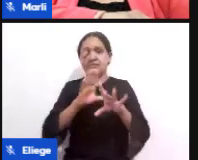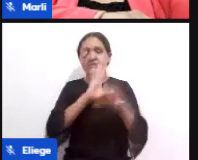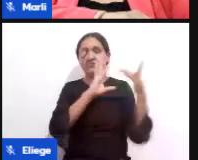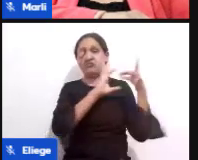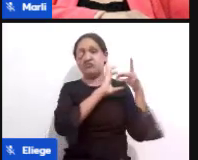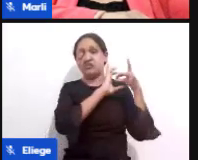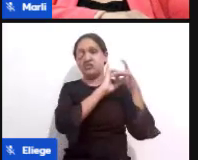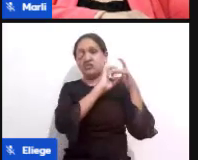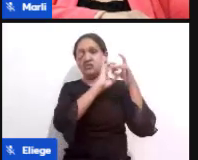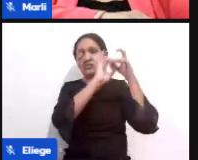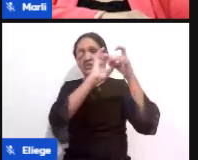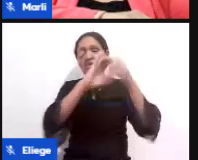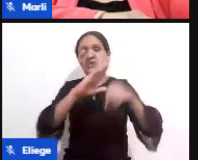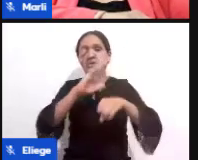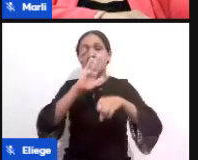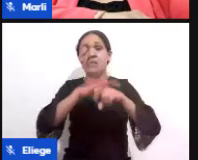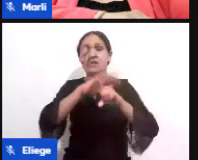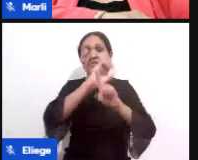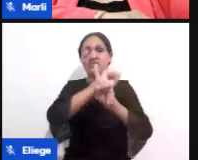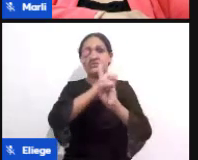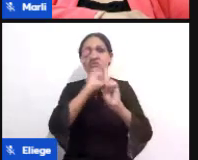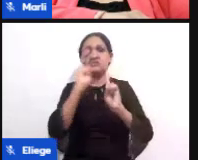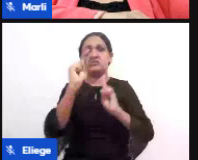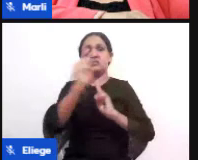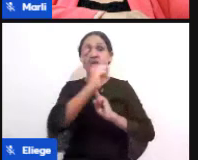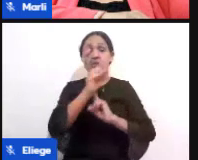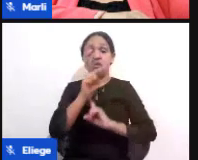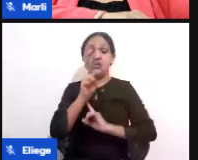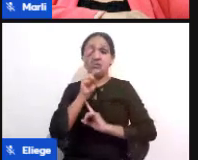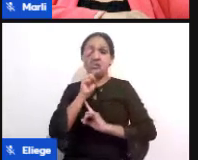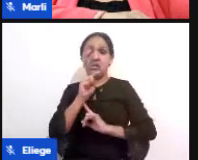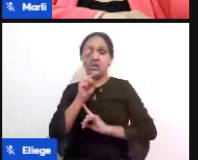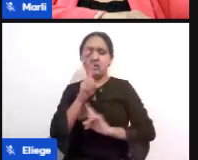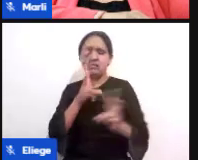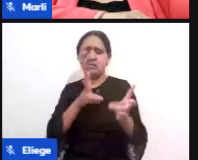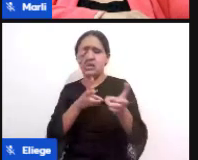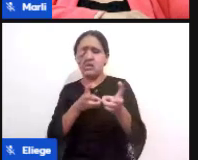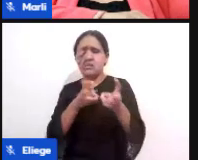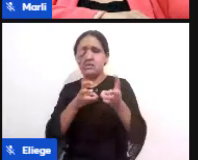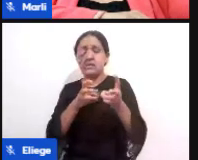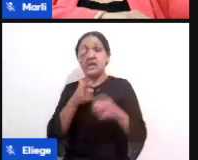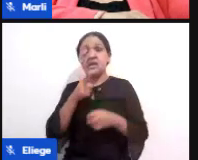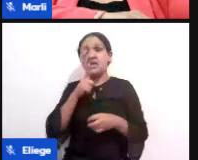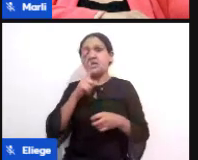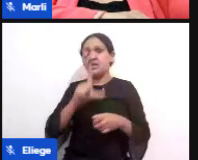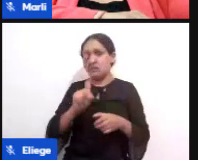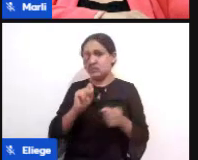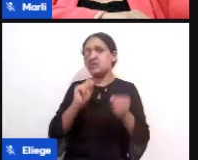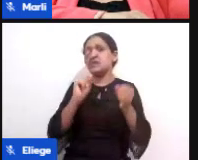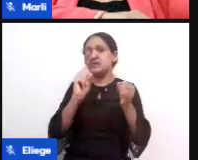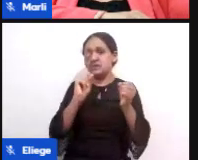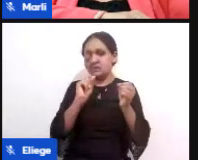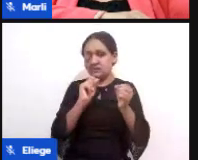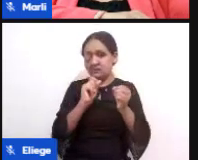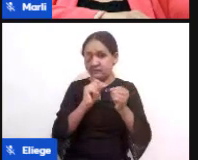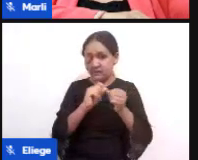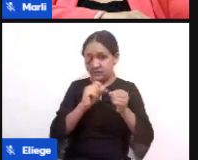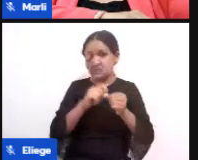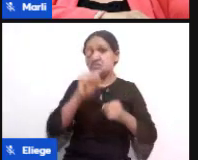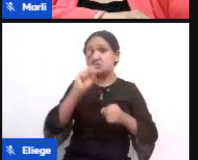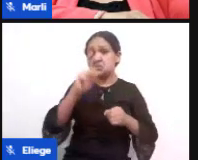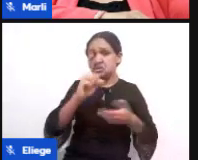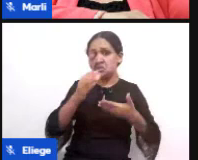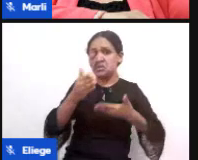contexto social maior. E ali ele vai perceber que ele pode agir e interagir com